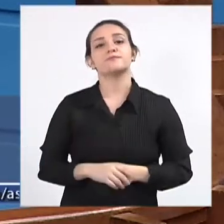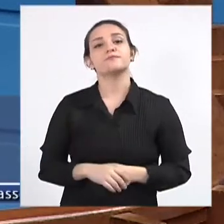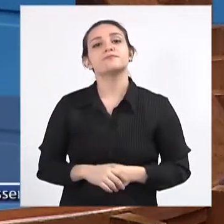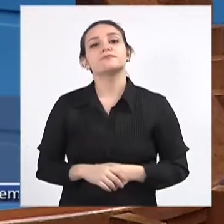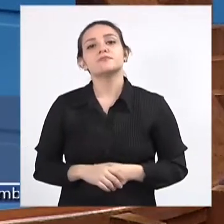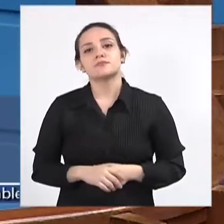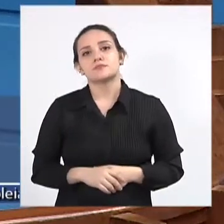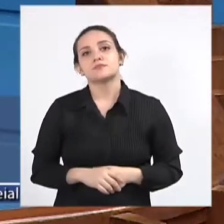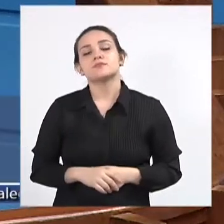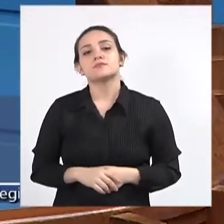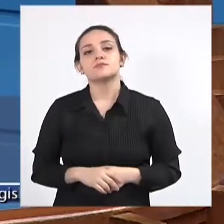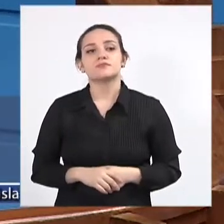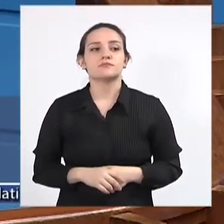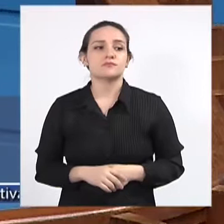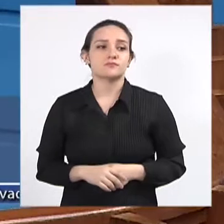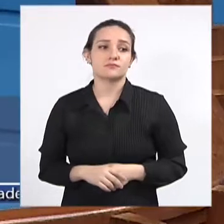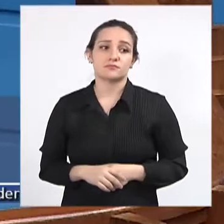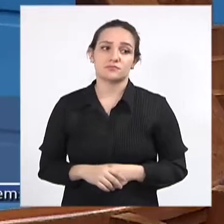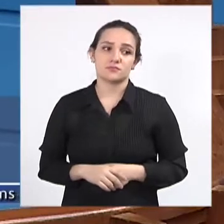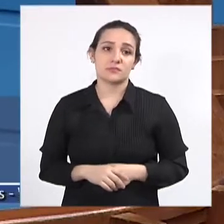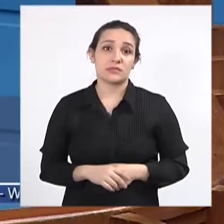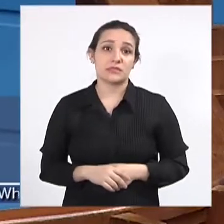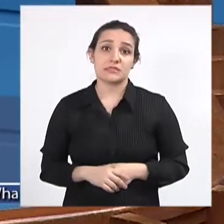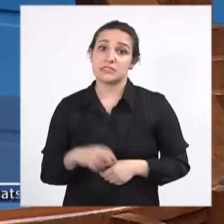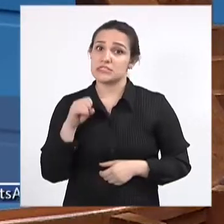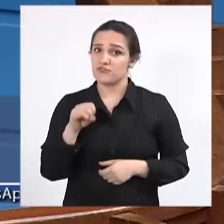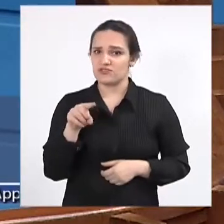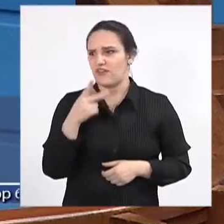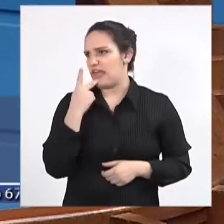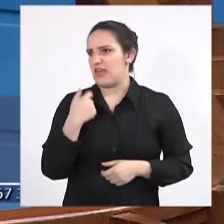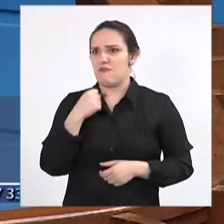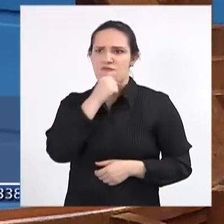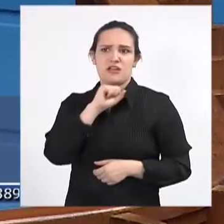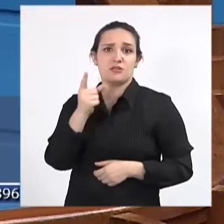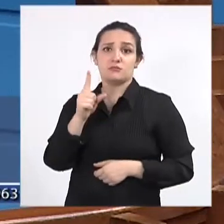adiante. Só não envelhece quem morre,